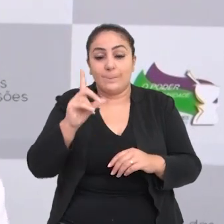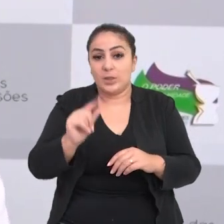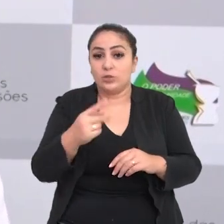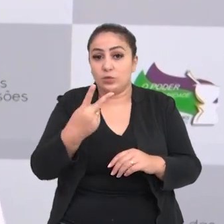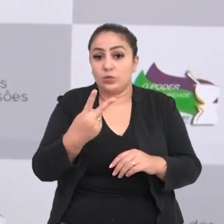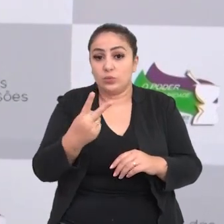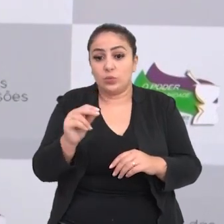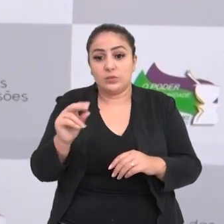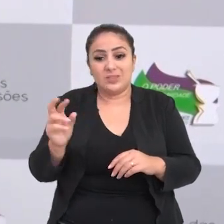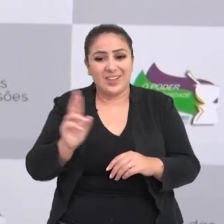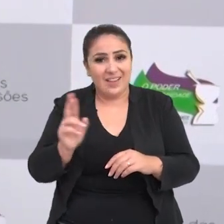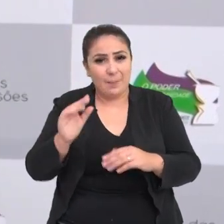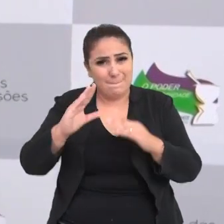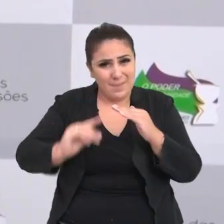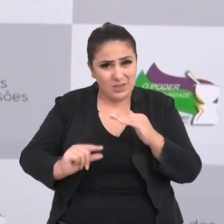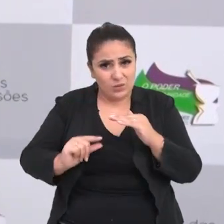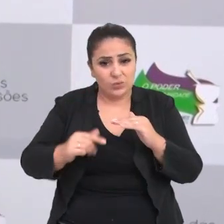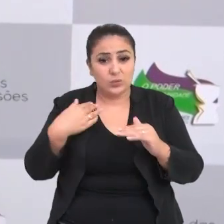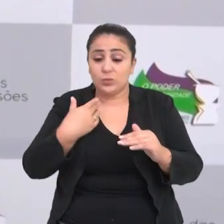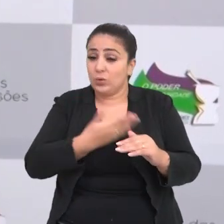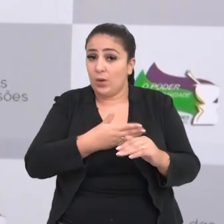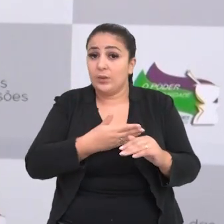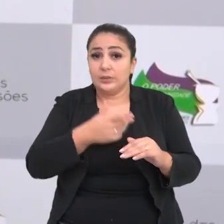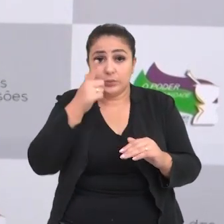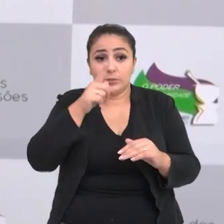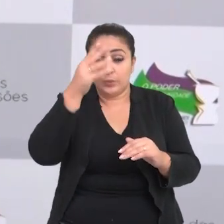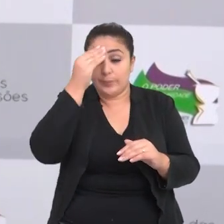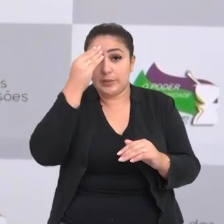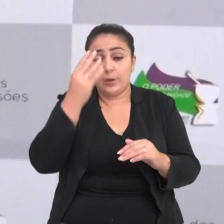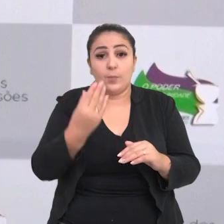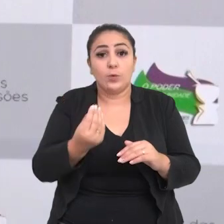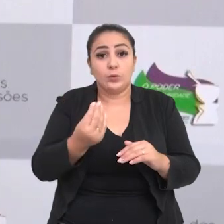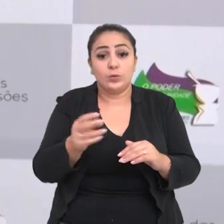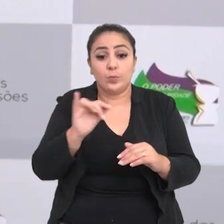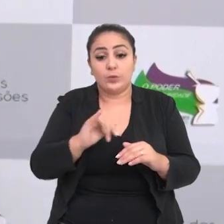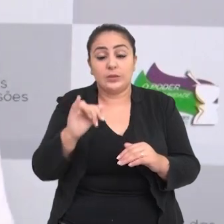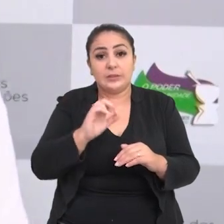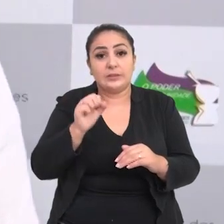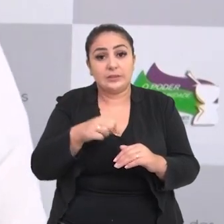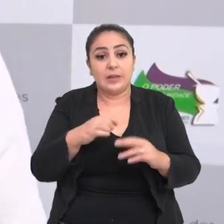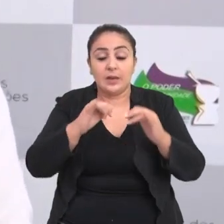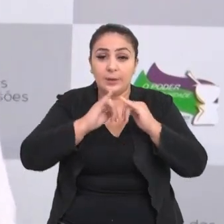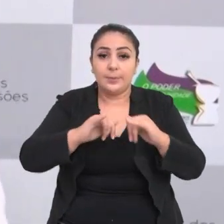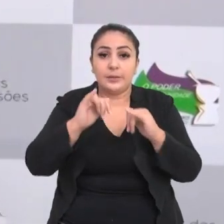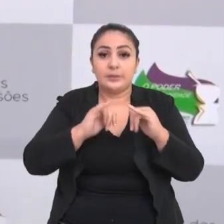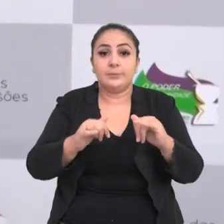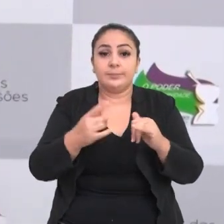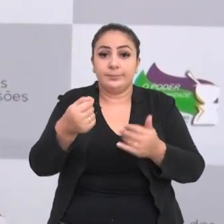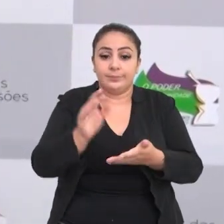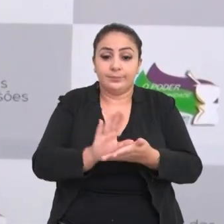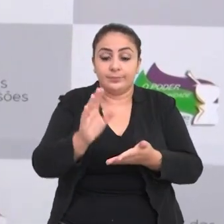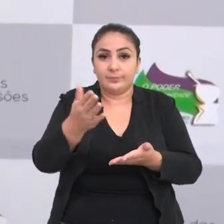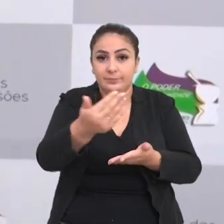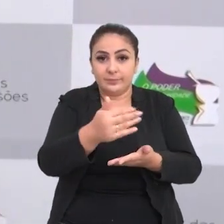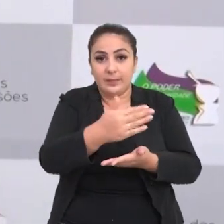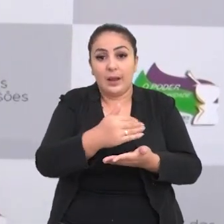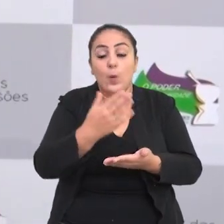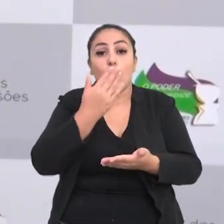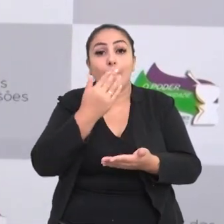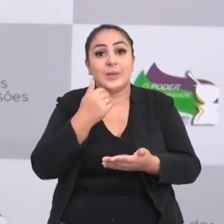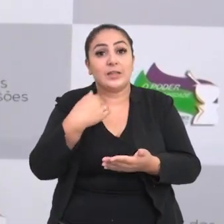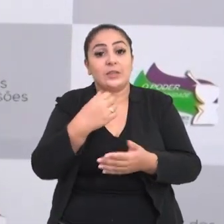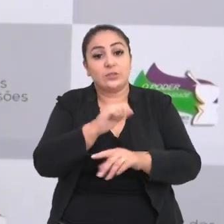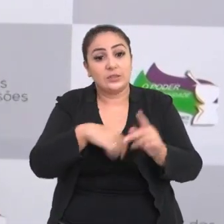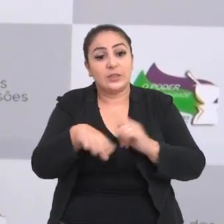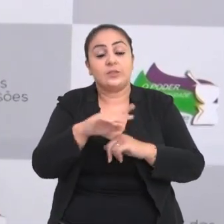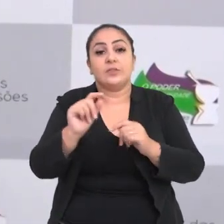menor do que R$200. Porque a gente, eu entendo assim, que é muito válido as campanhas de arrecadação de alimento que a nossa